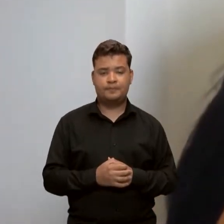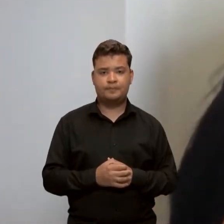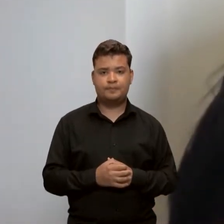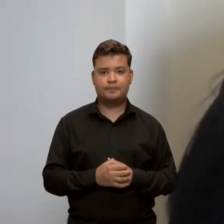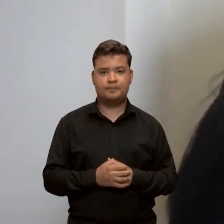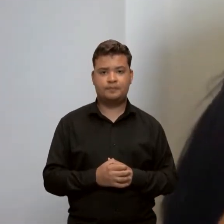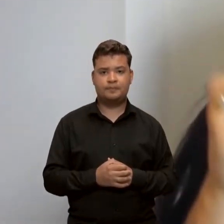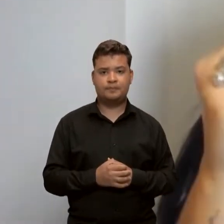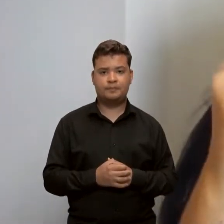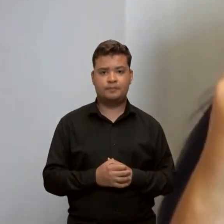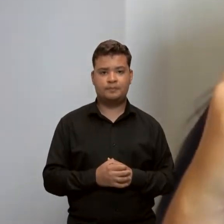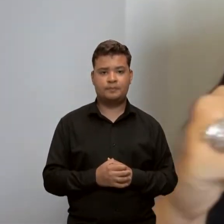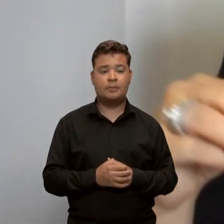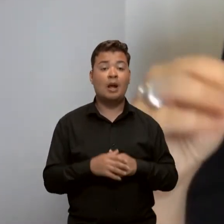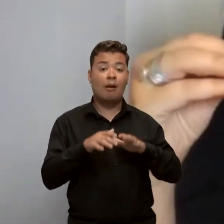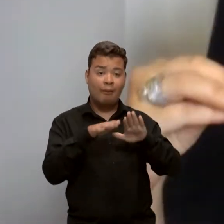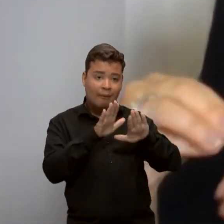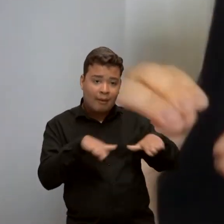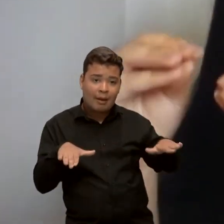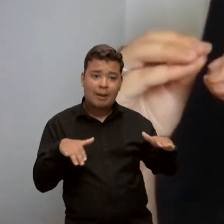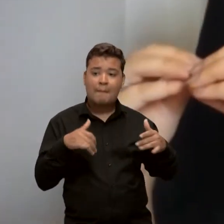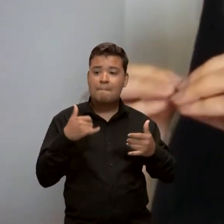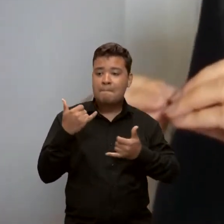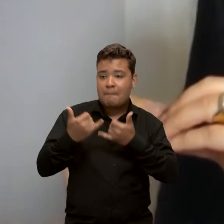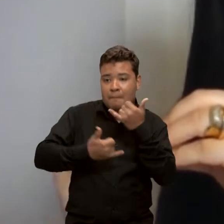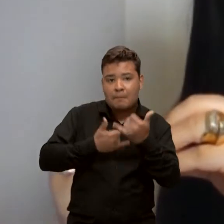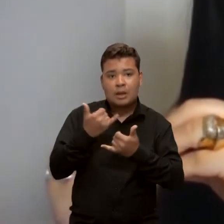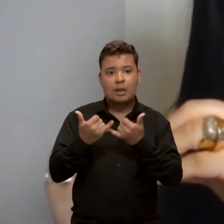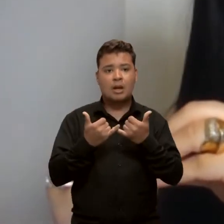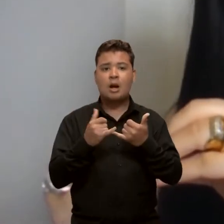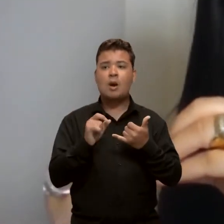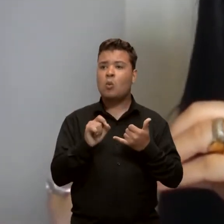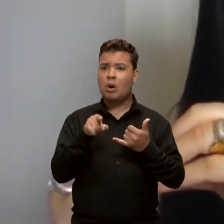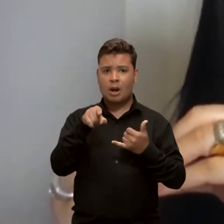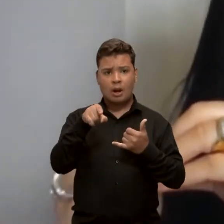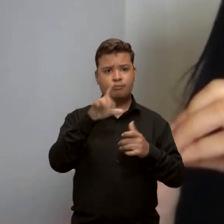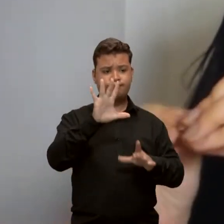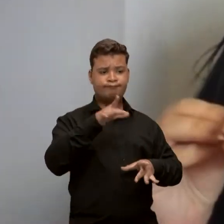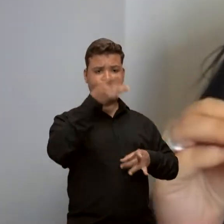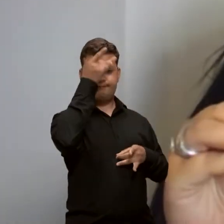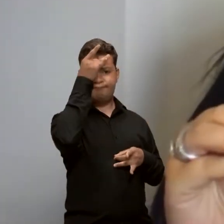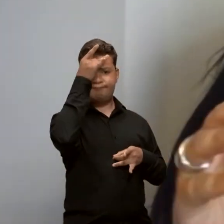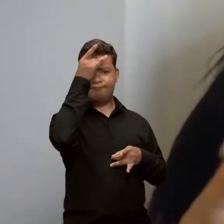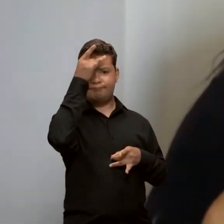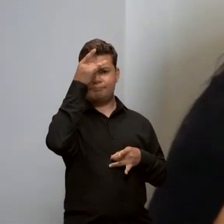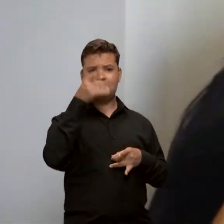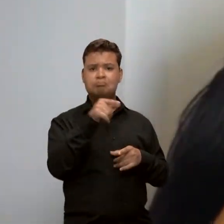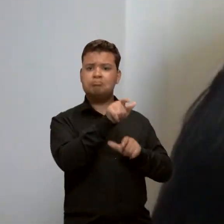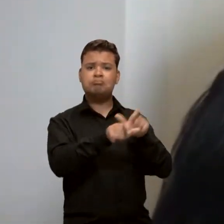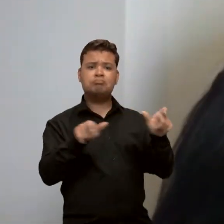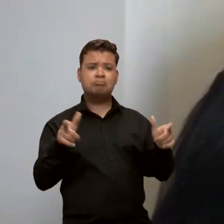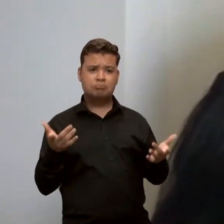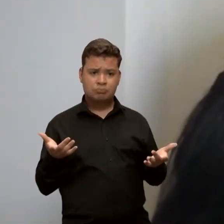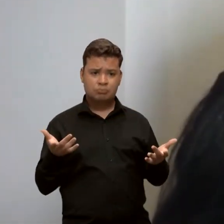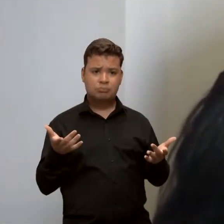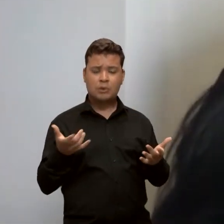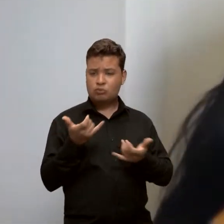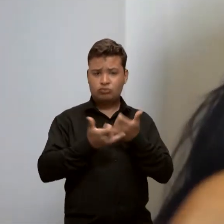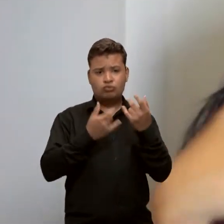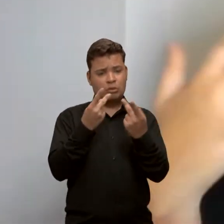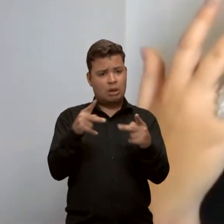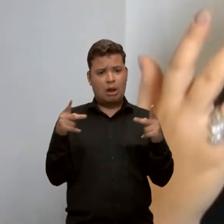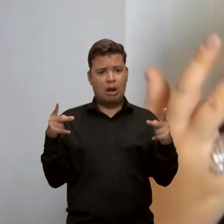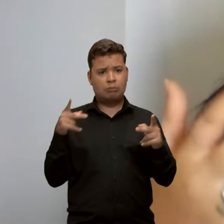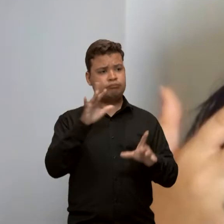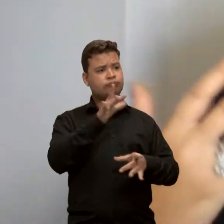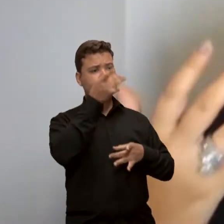realizam muitas brincadeiras de papéis sociais, que também são denominados como jogo protagonizado. O